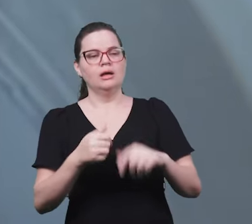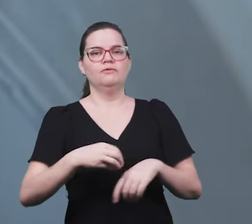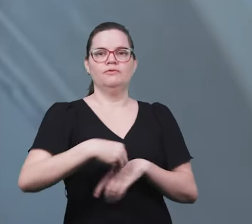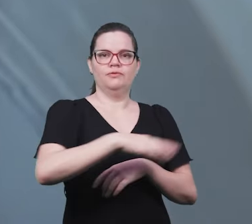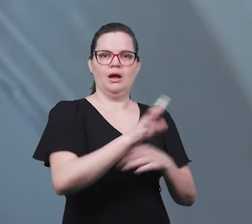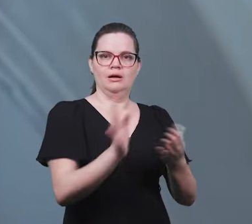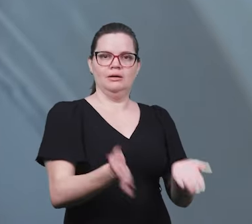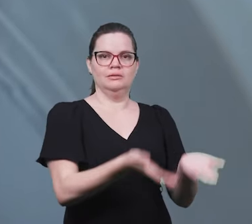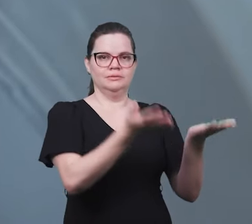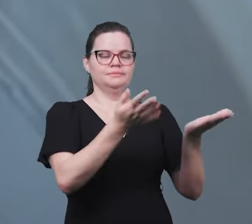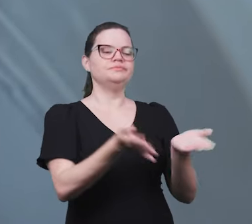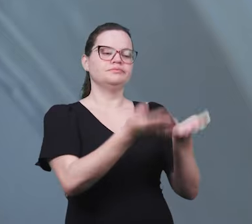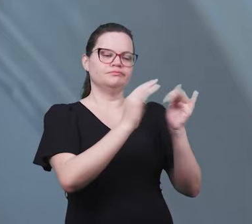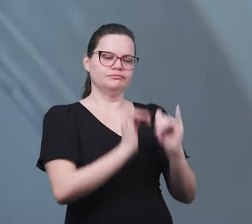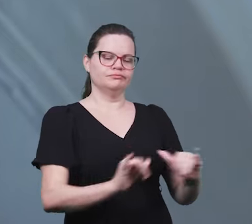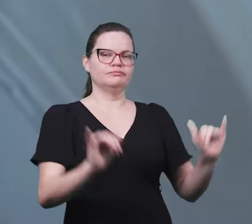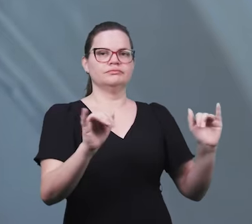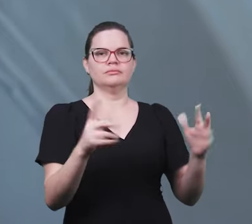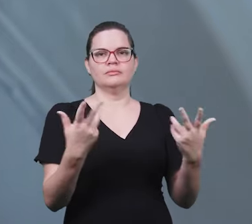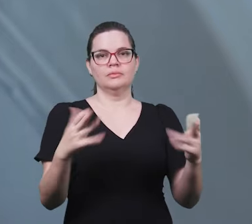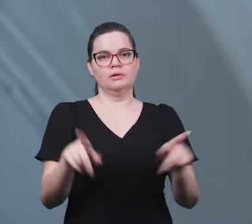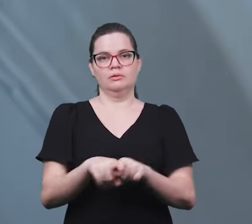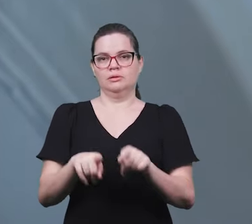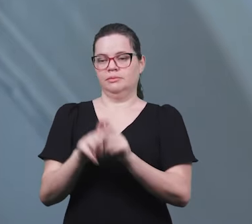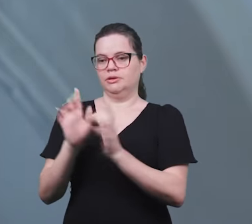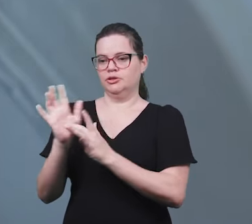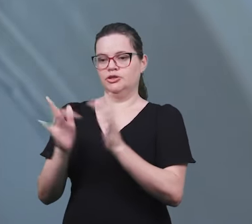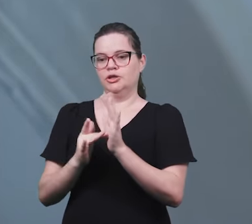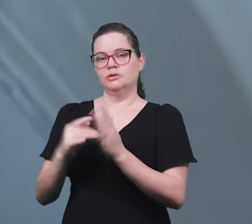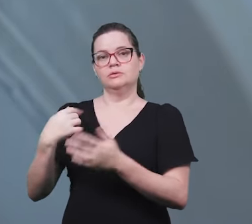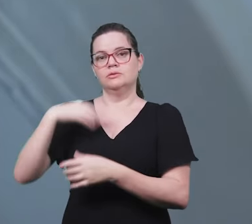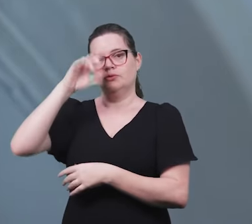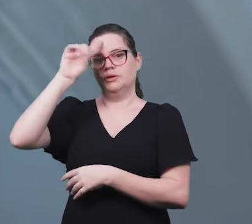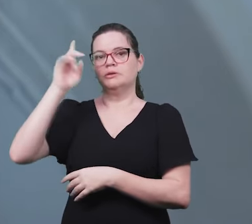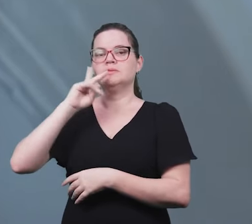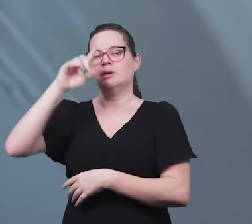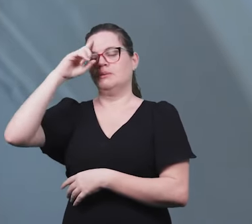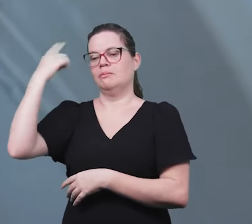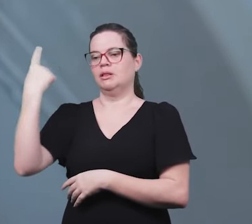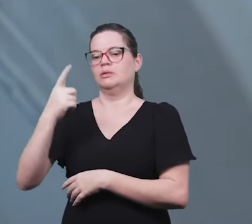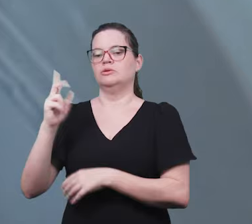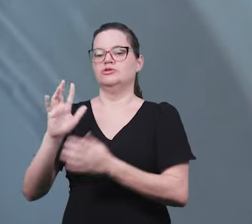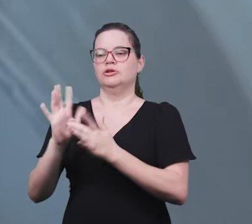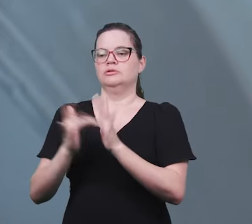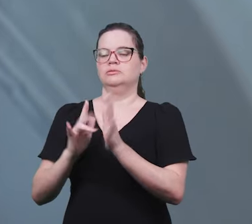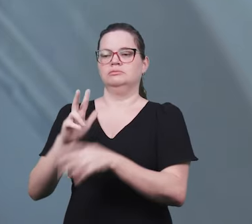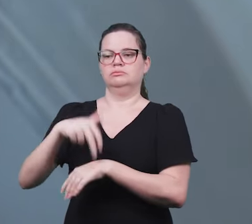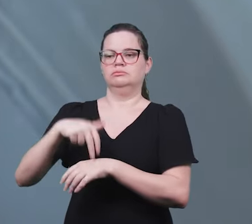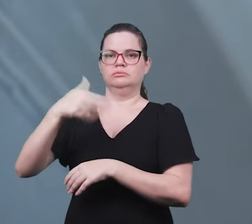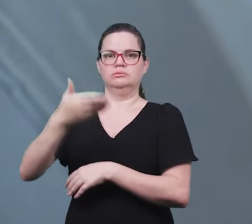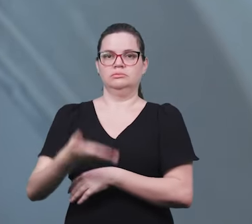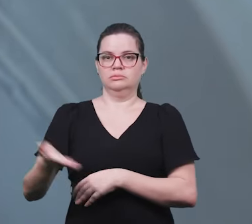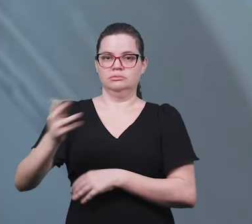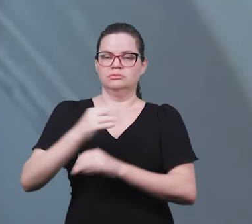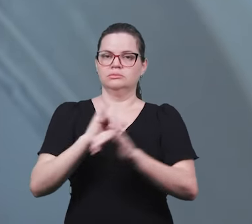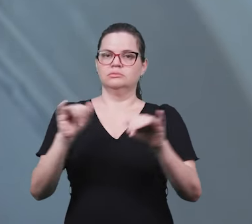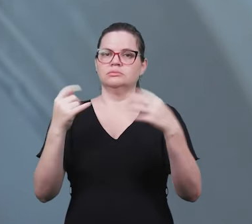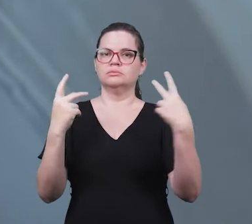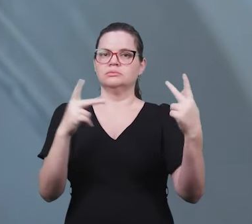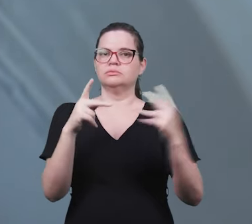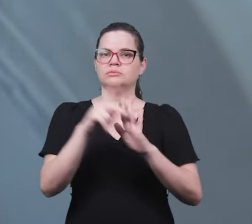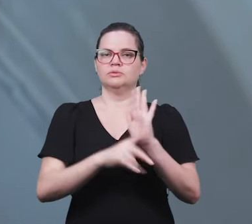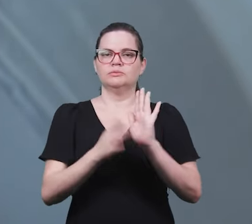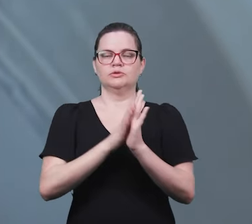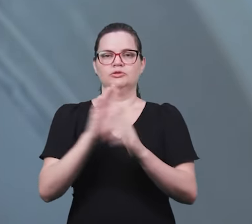perfeito. E agora, nós como igreja fiel, nós somos os escolhidos de Deus. E você e eu temos feito a